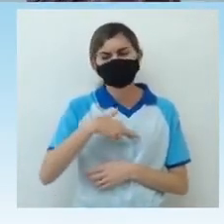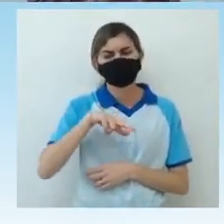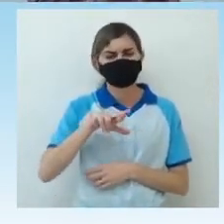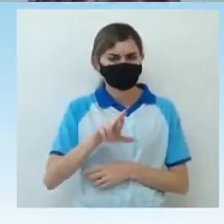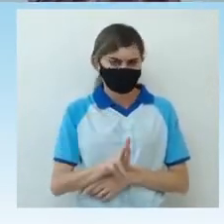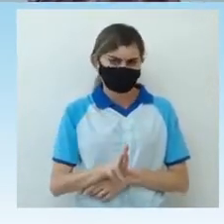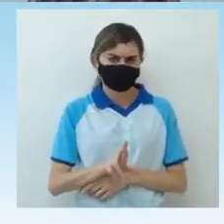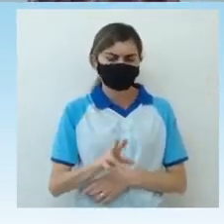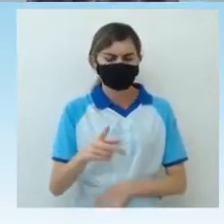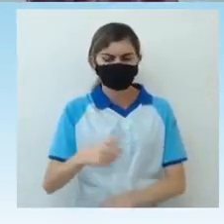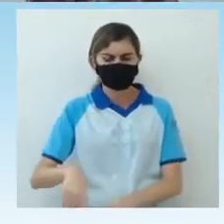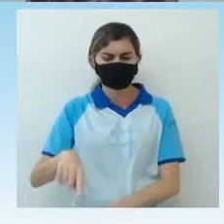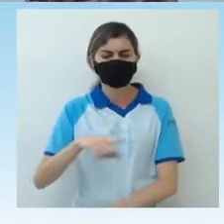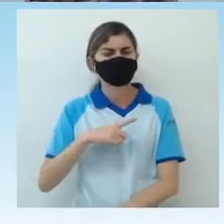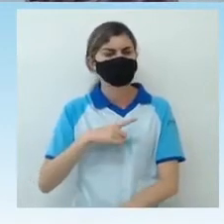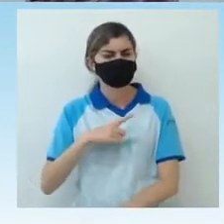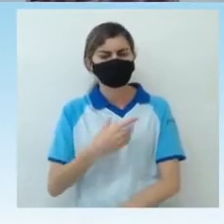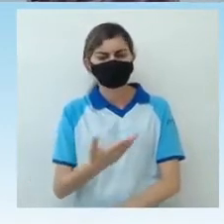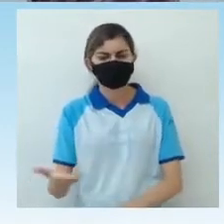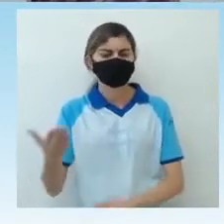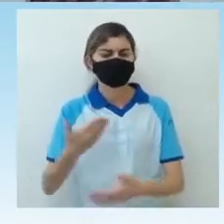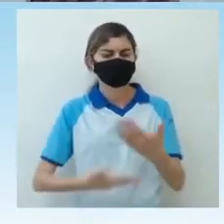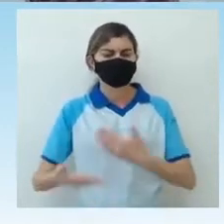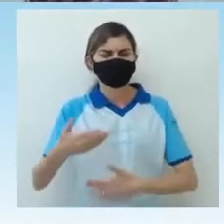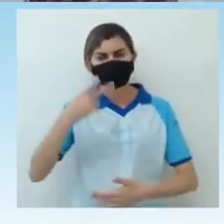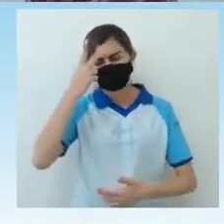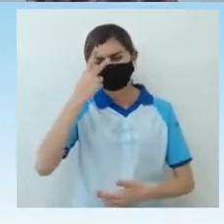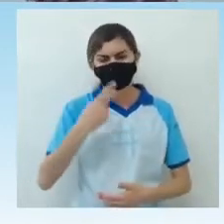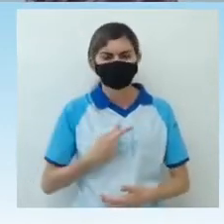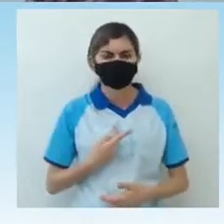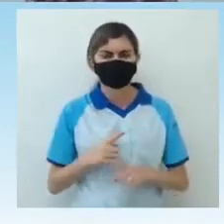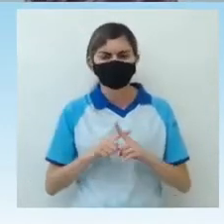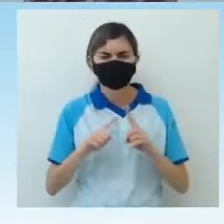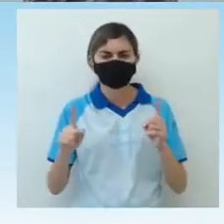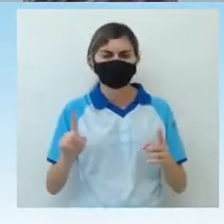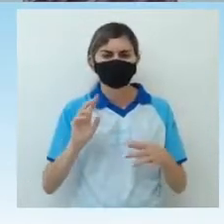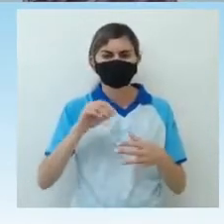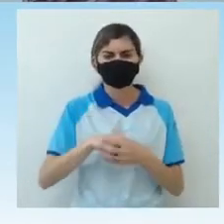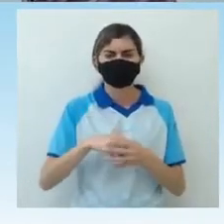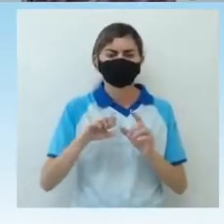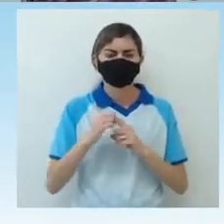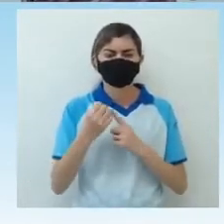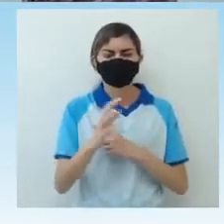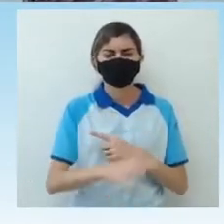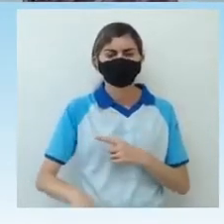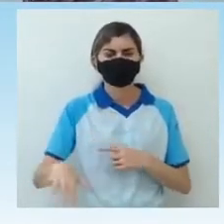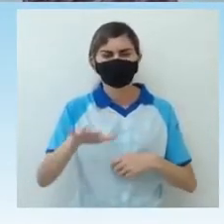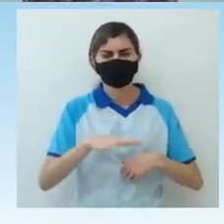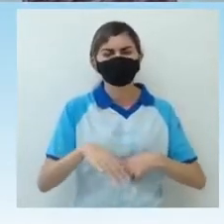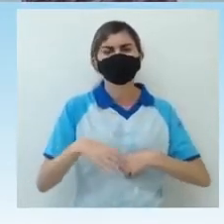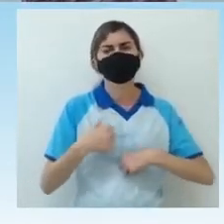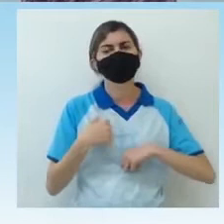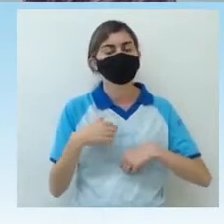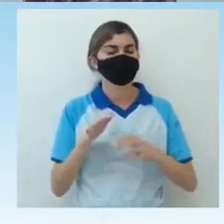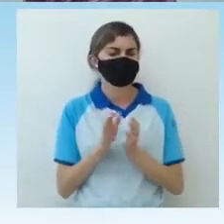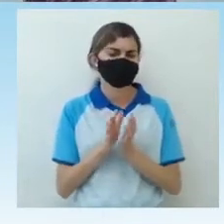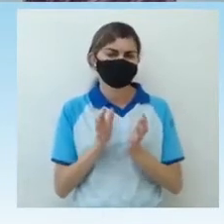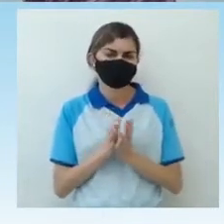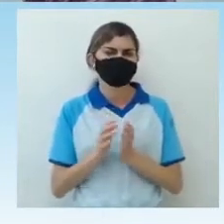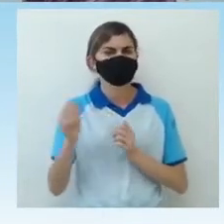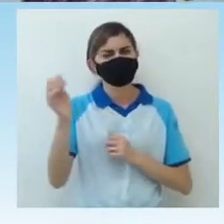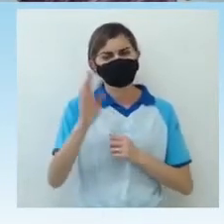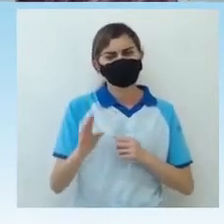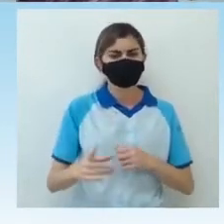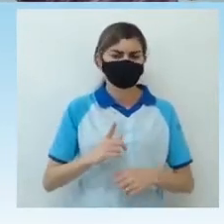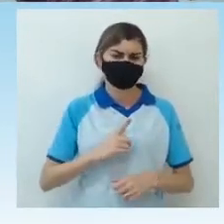religioso. Nós temos ali relações pessoais. Mas dentro de uma sociedade como um todo, a sociedade pernambucana, o Brasil,